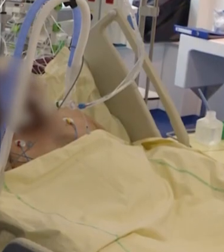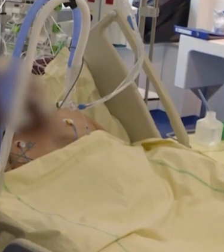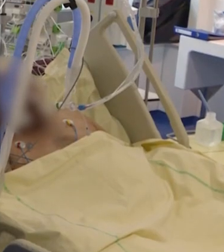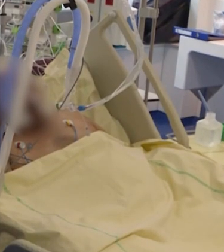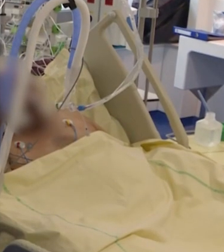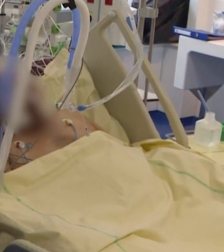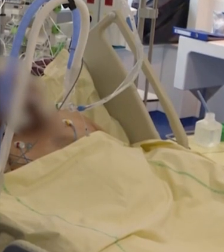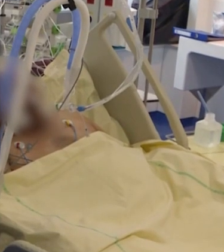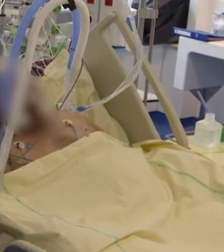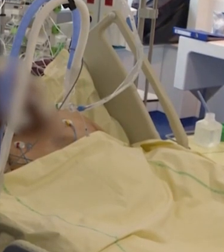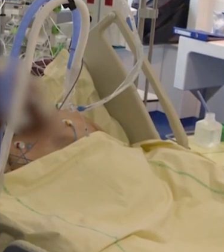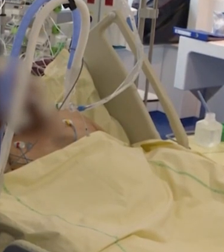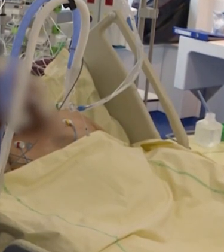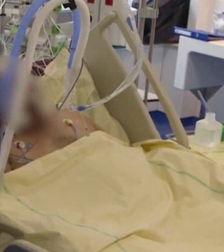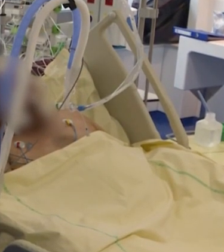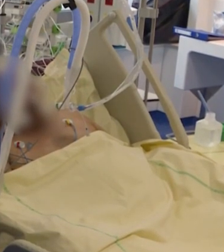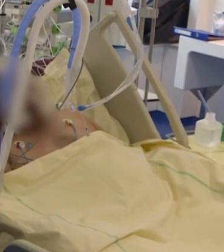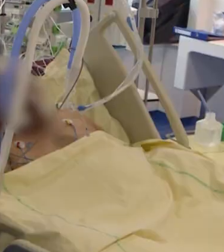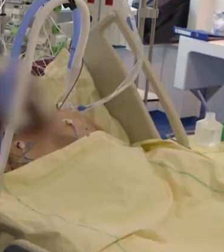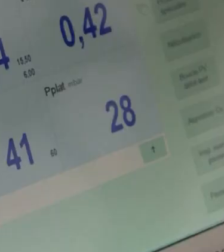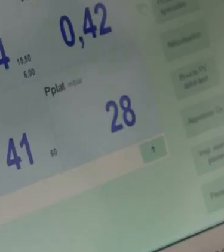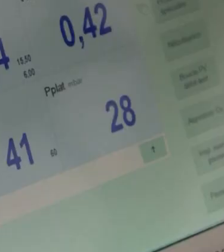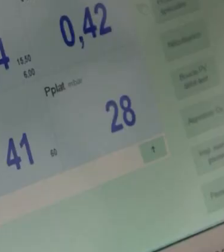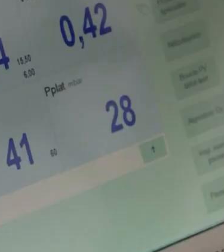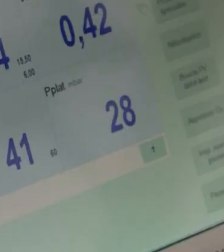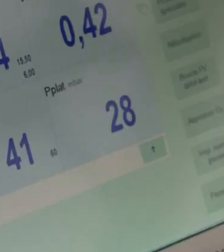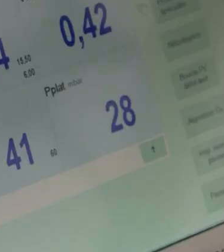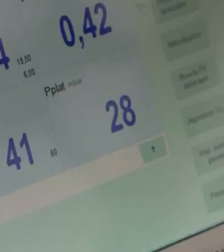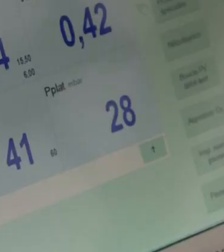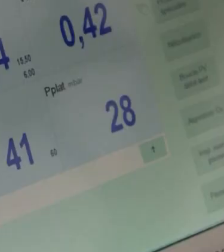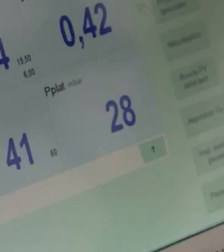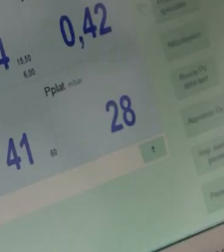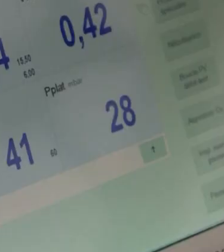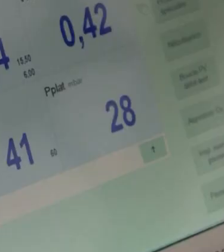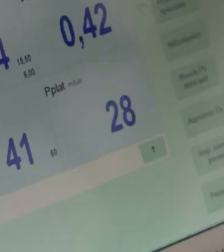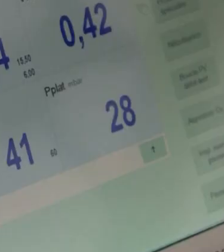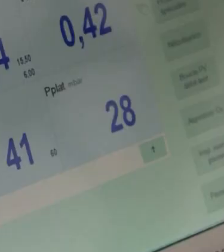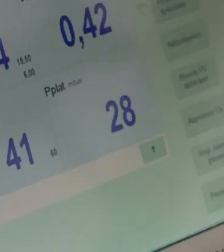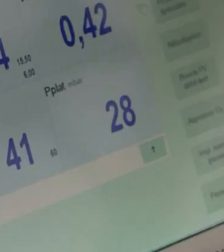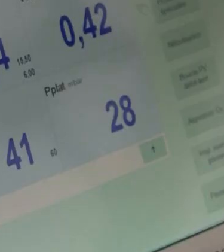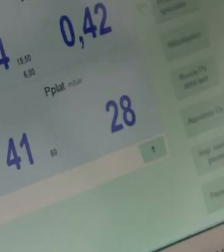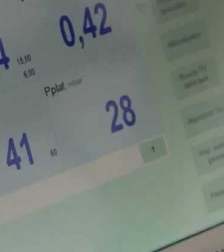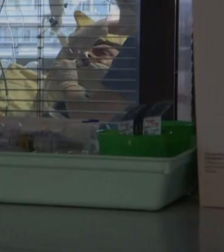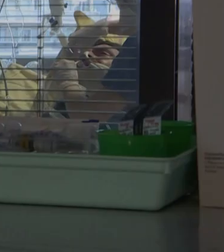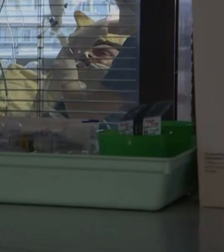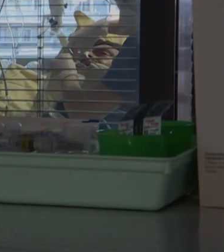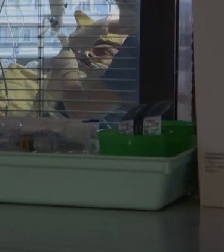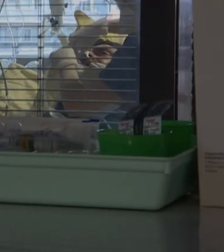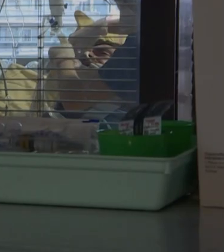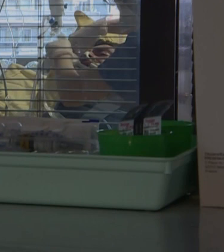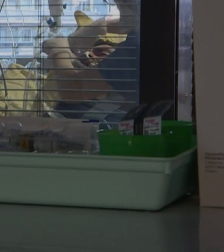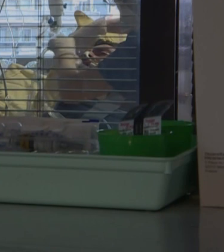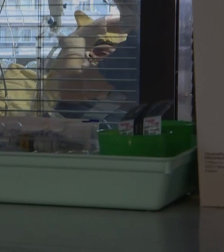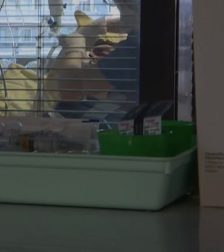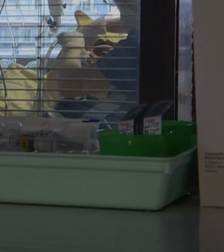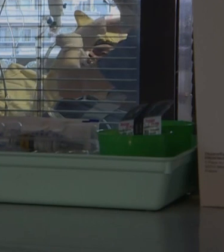de internações hospitalares, a Agência de Saúde da região de Paris ordenou que os hospitais cancelassem 40% das intervenções médicas e cirúrgicas que